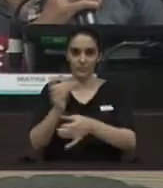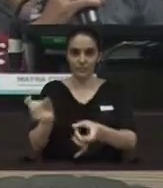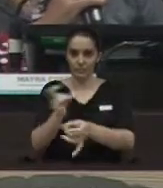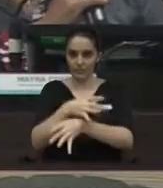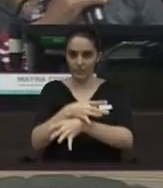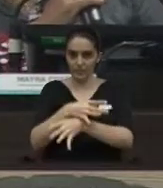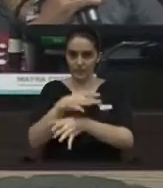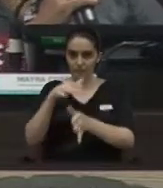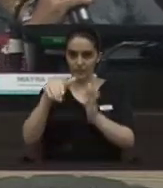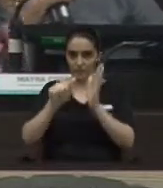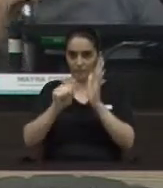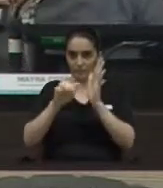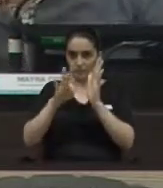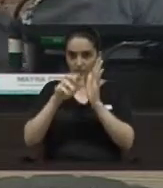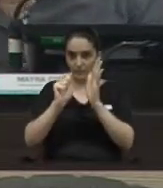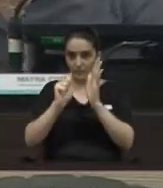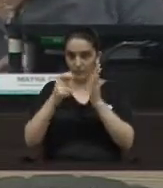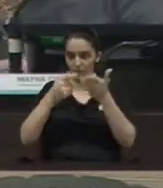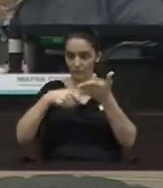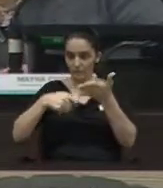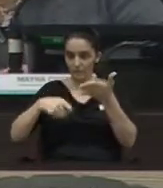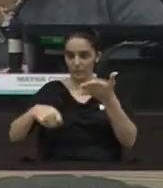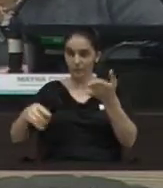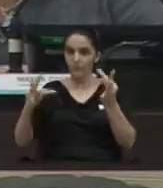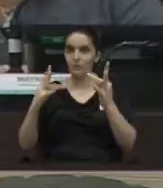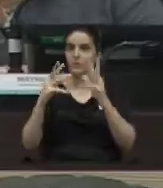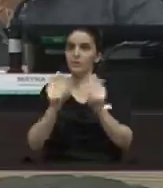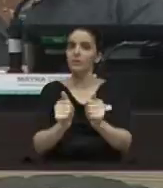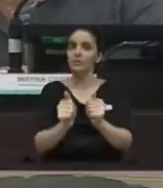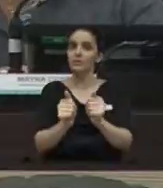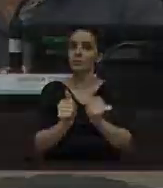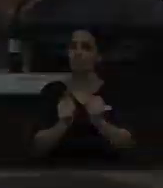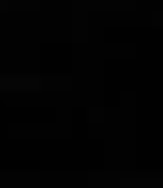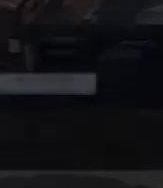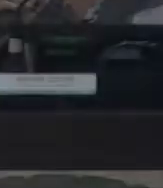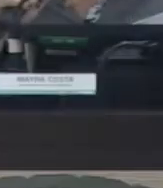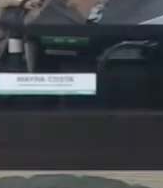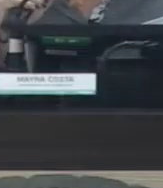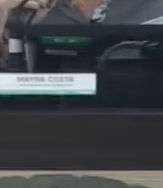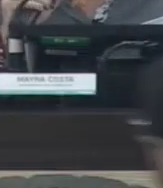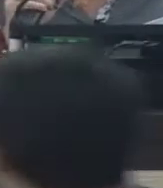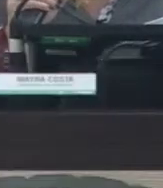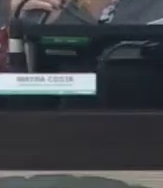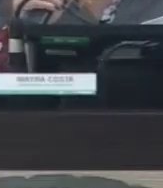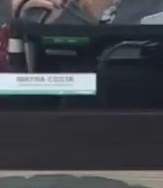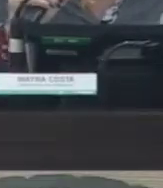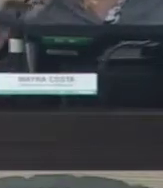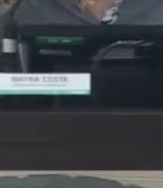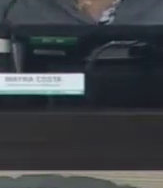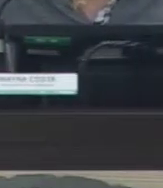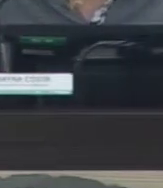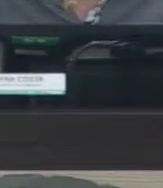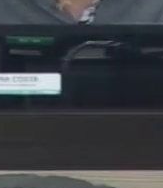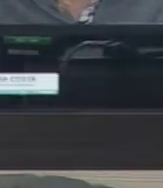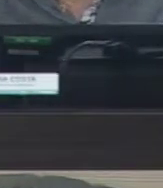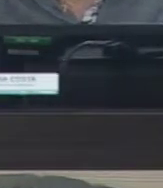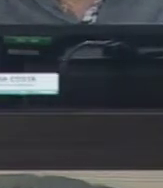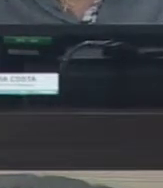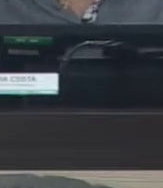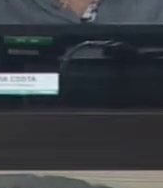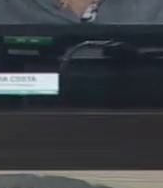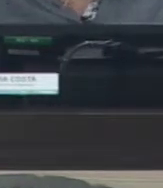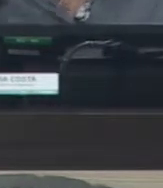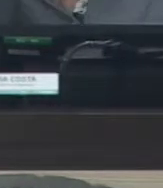ata, para a lavratura da ata, assinarmos e encerrar a audiência. Para a assinatura da ata.